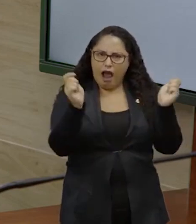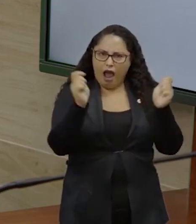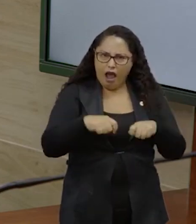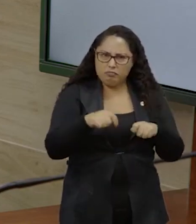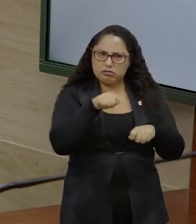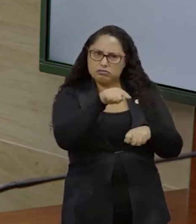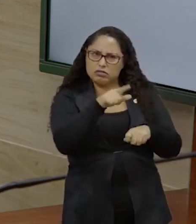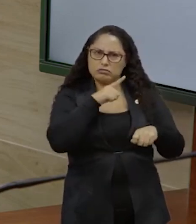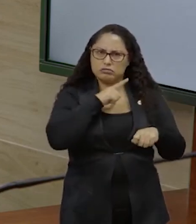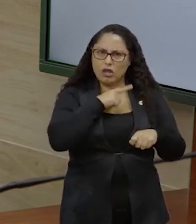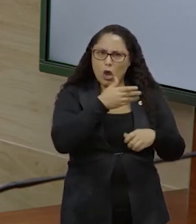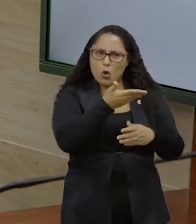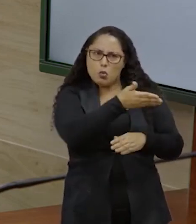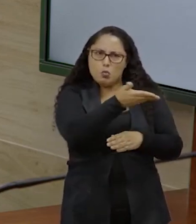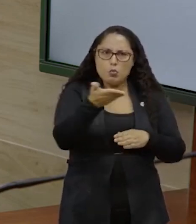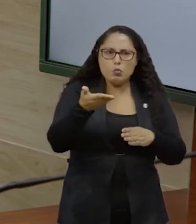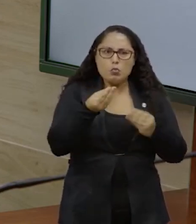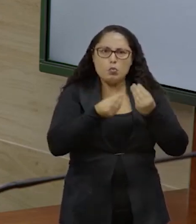tem